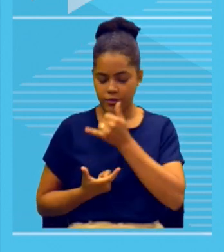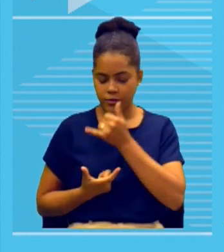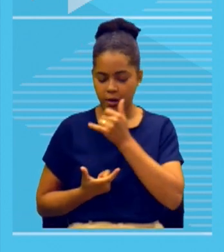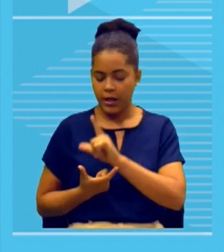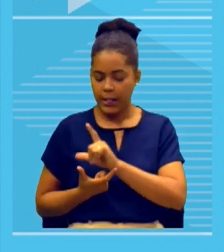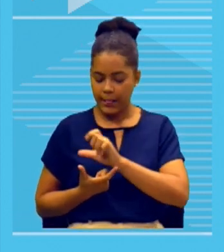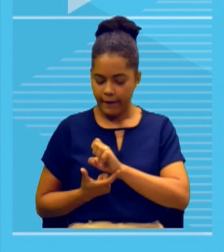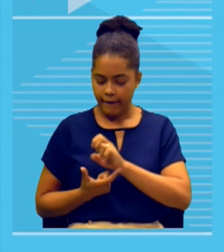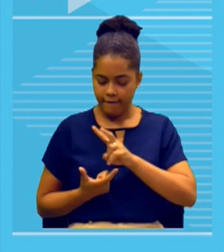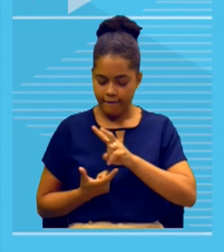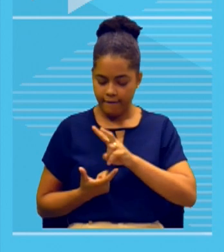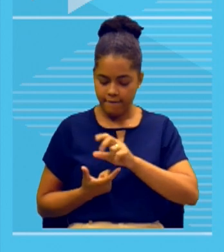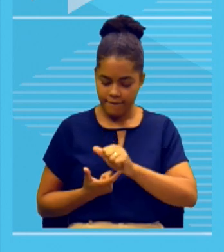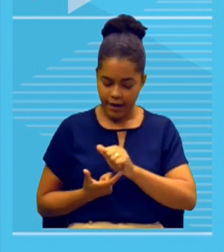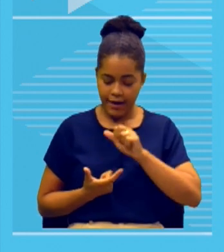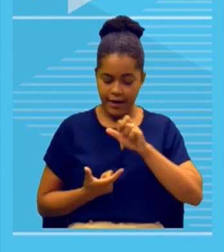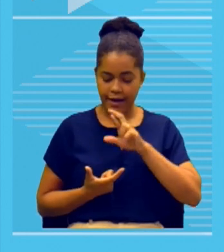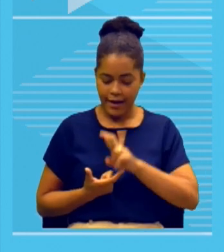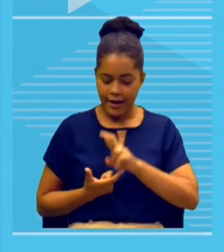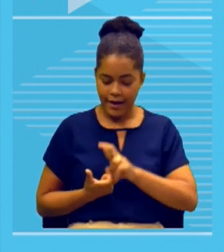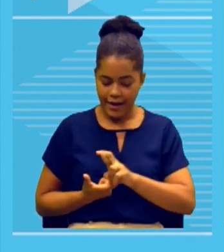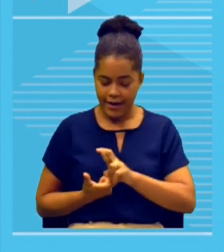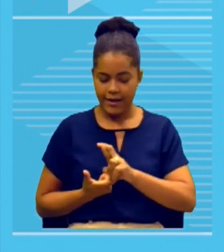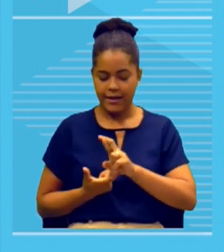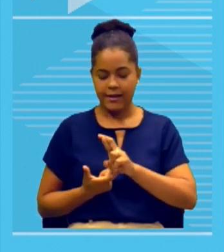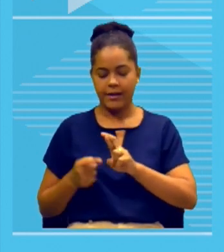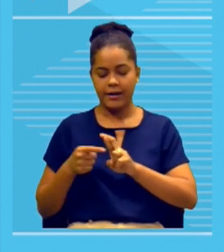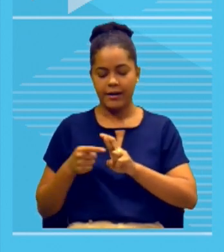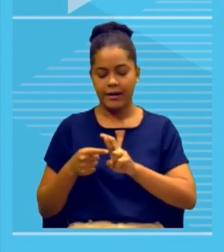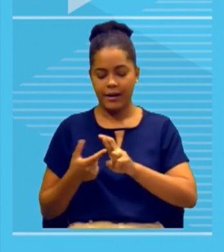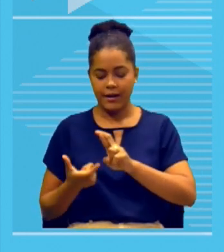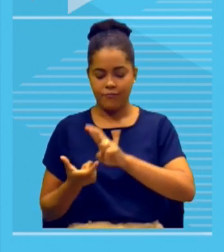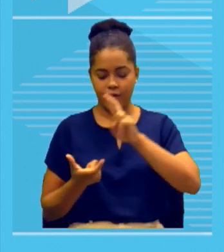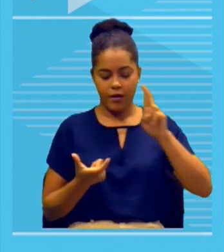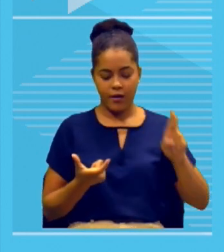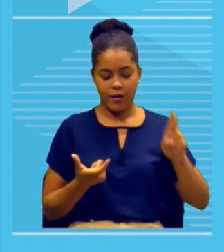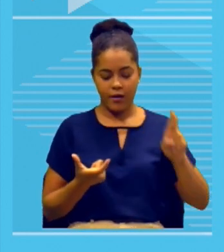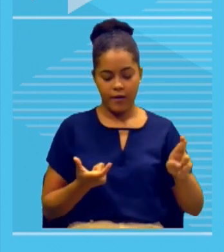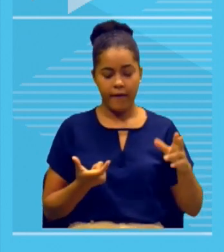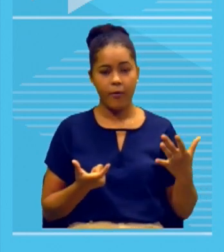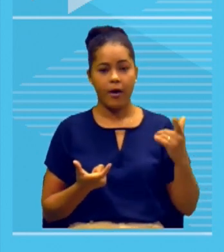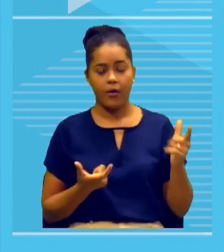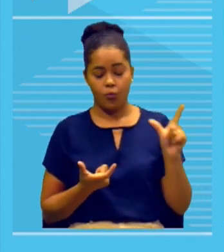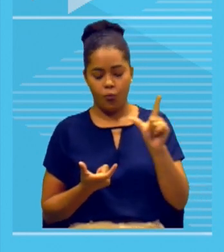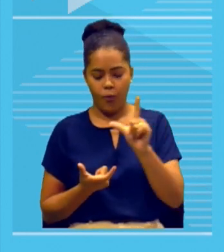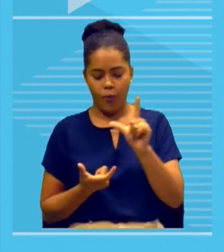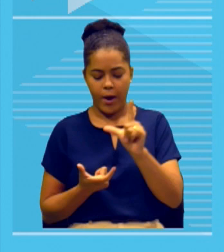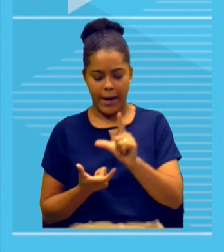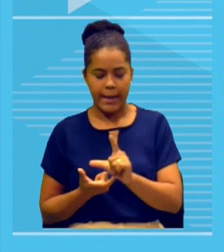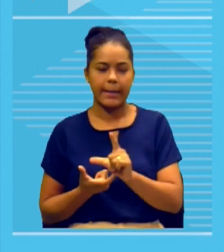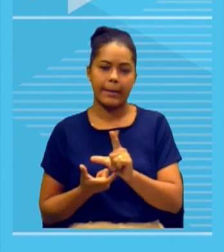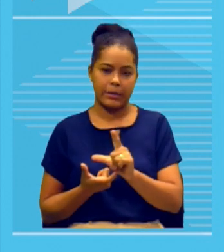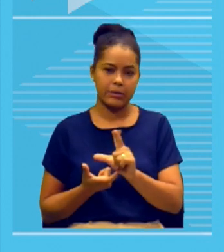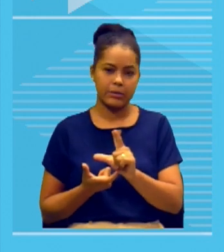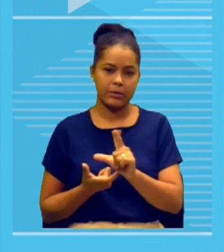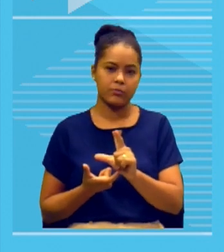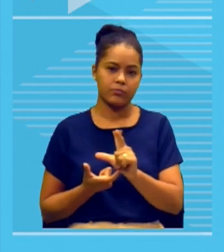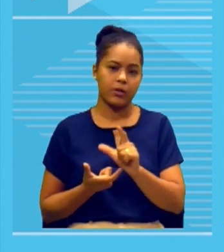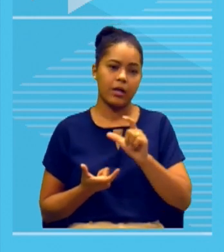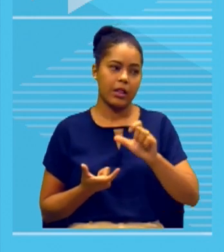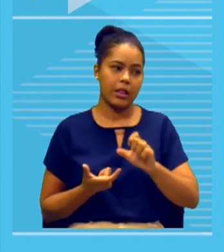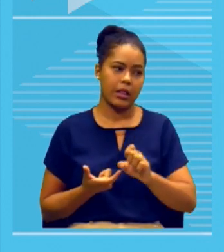colocar quando tem um R você tira o r coloca a letra L daí leva lá e ao